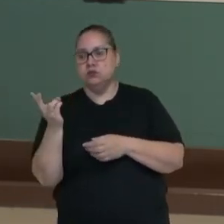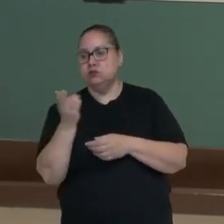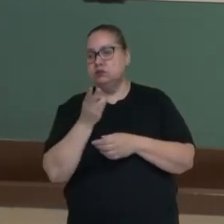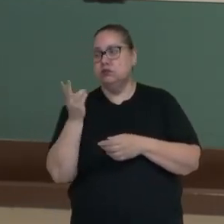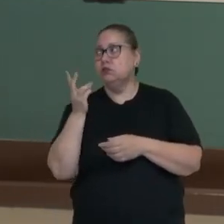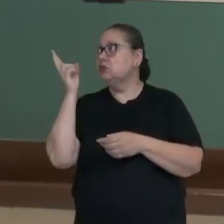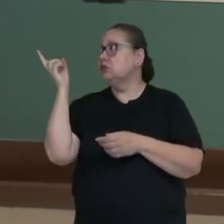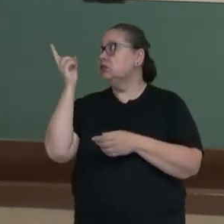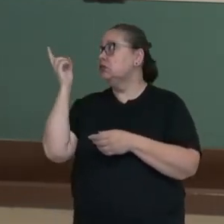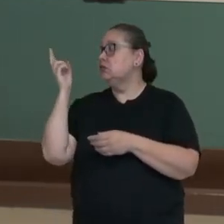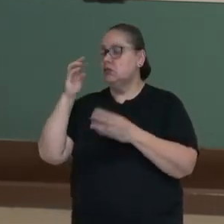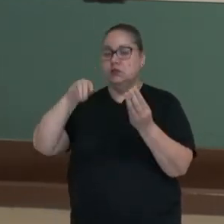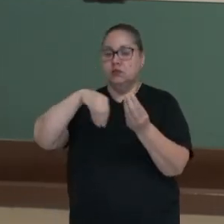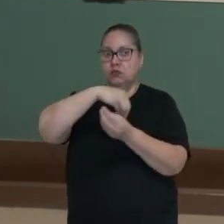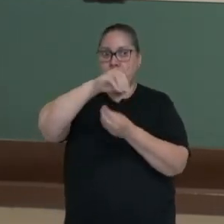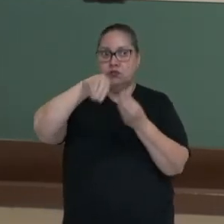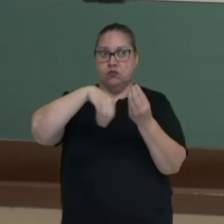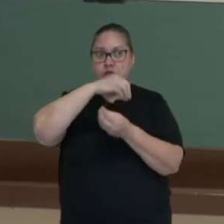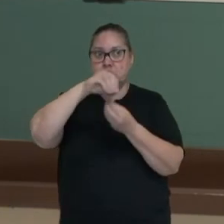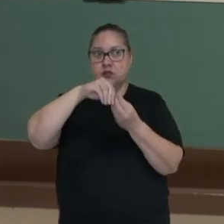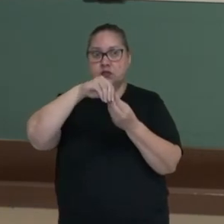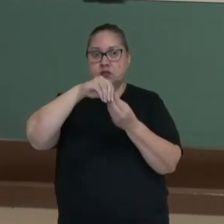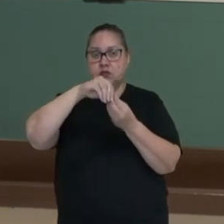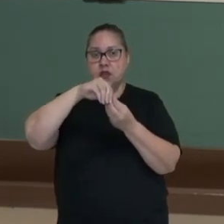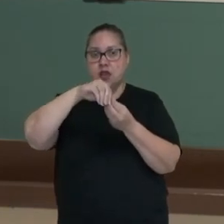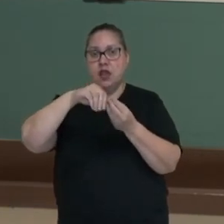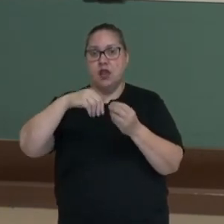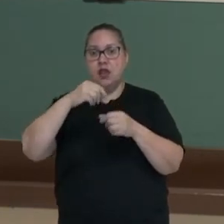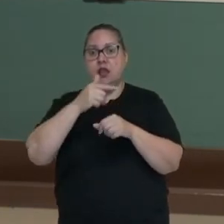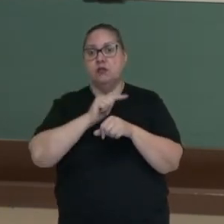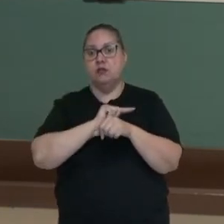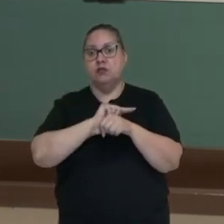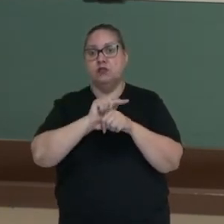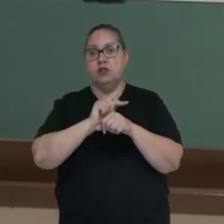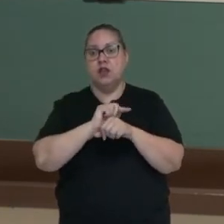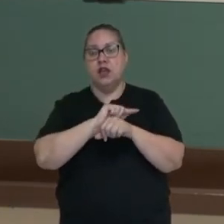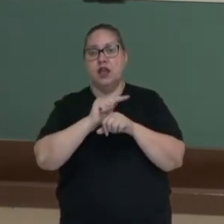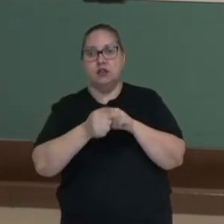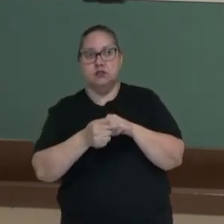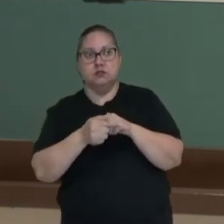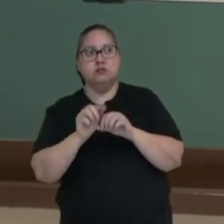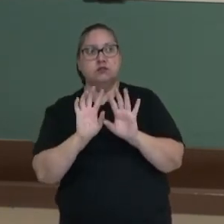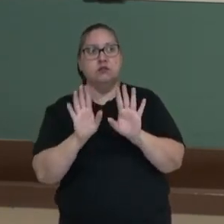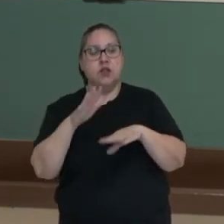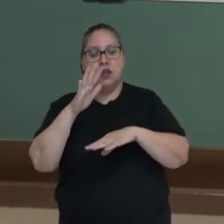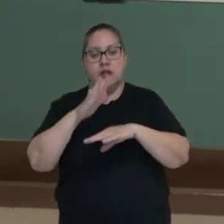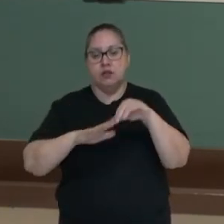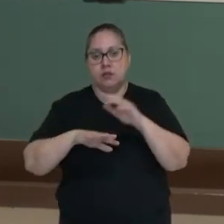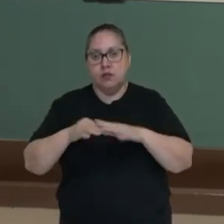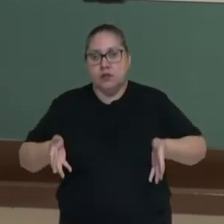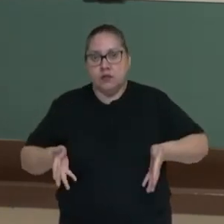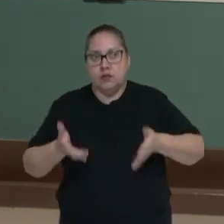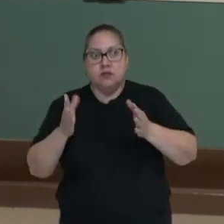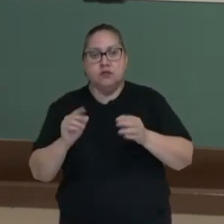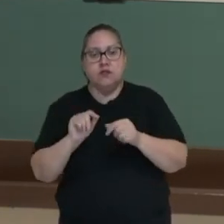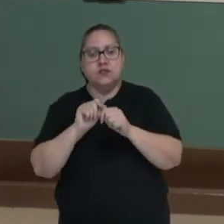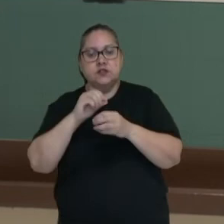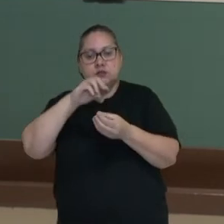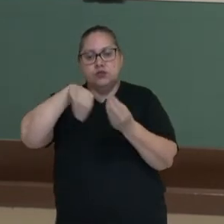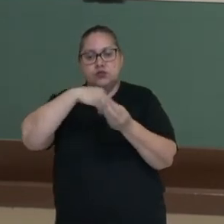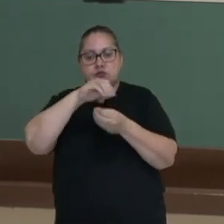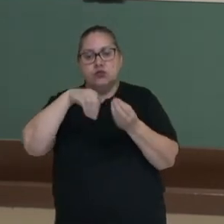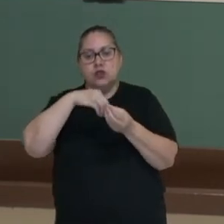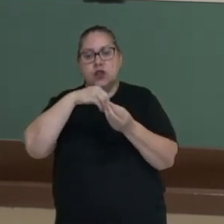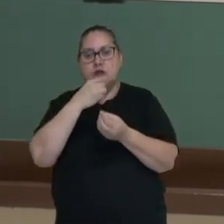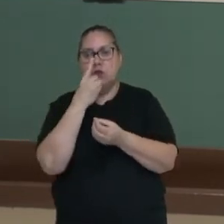situações são misturas heterogêneas. E aqui a gente também tem mais uma na massa. Vamos fazer uma mistura homogênea? E